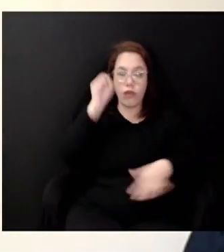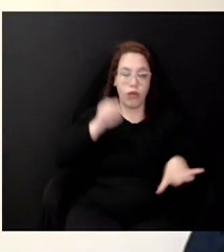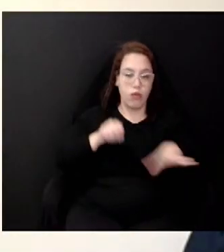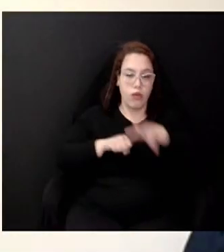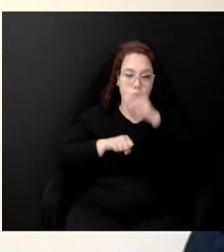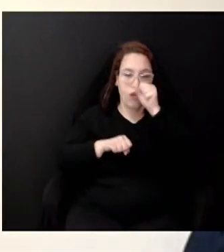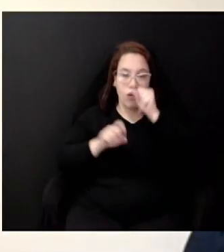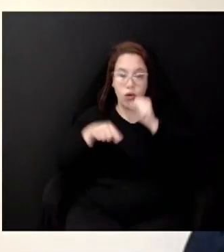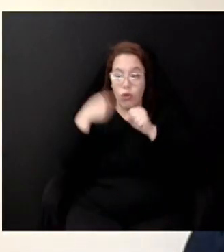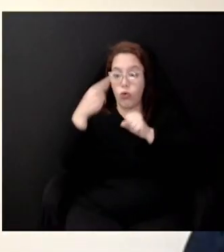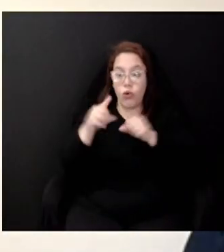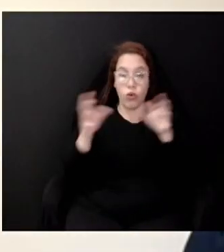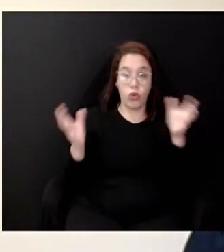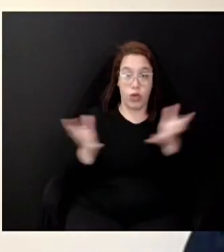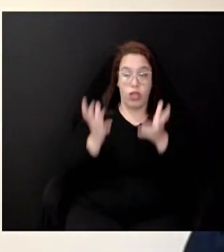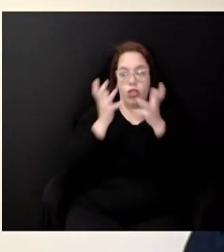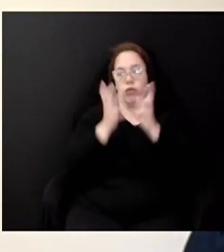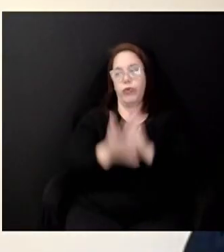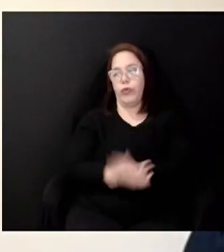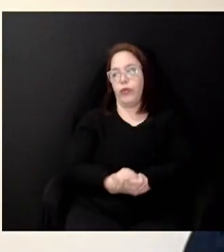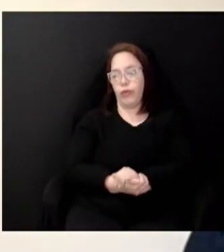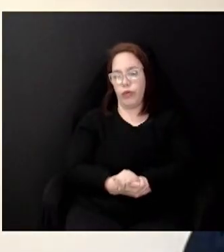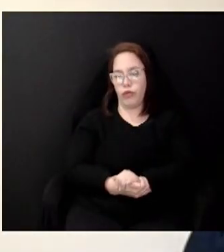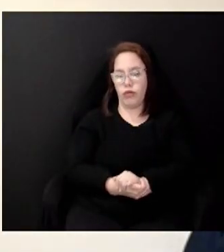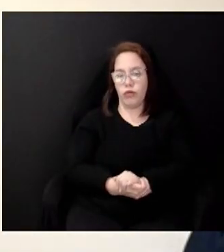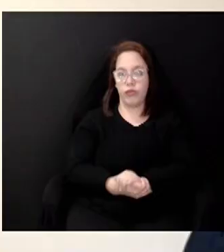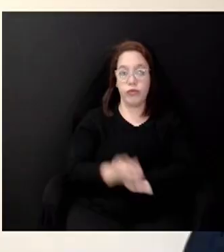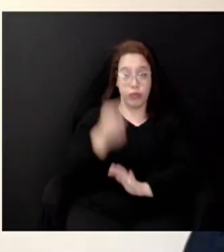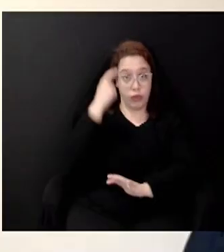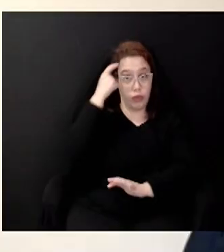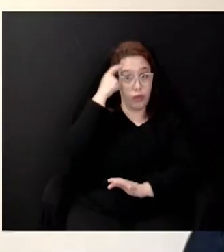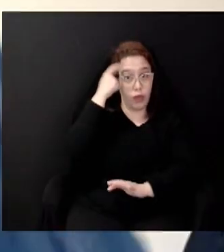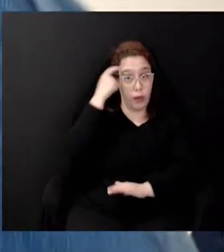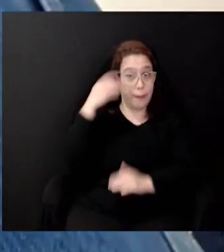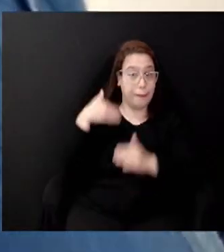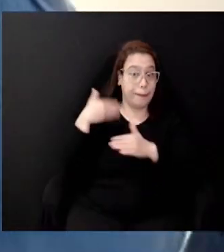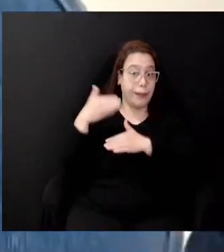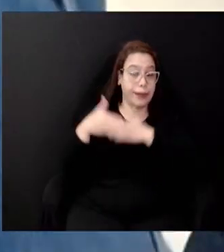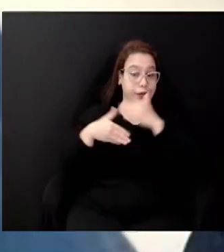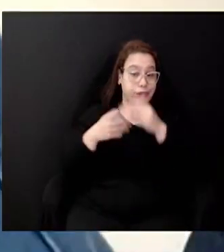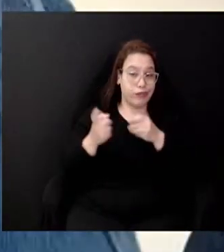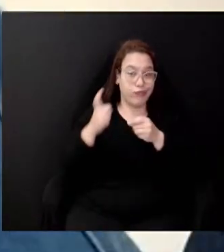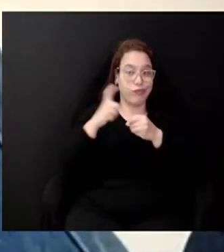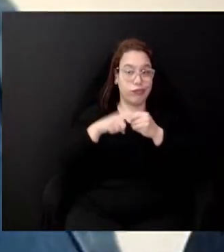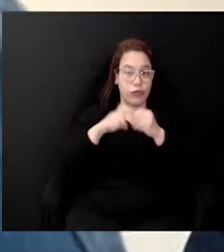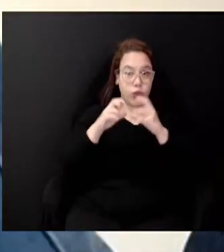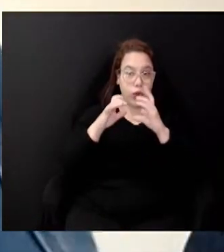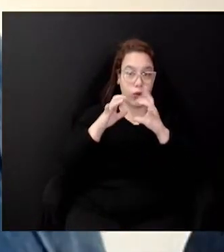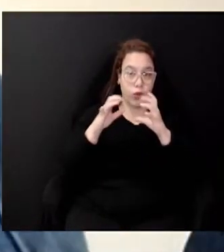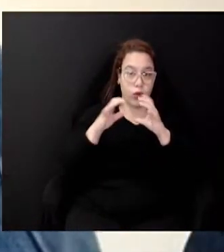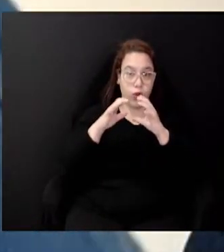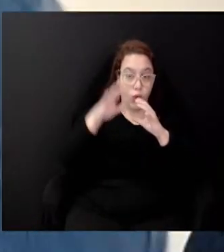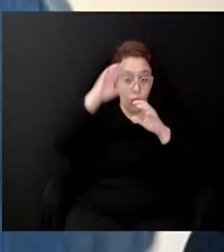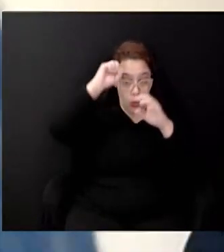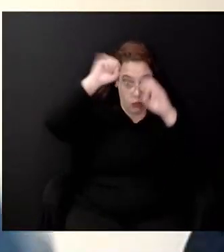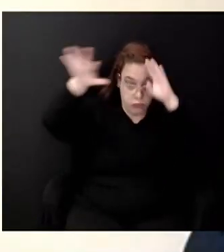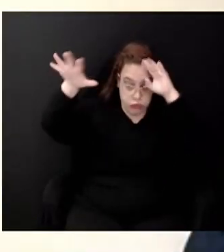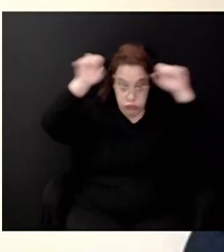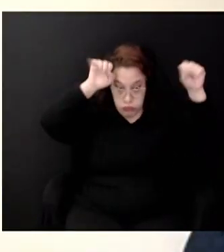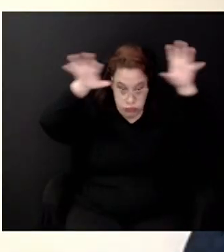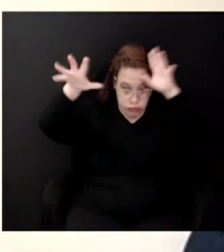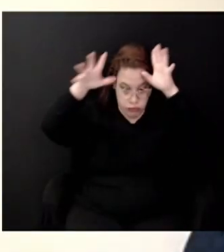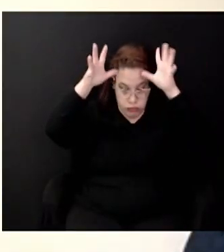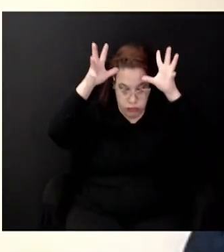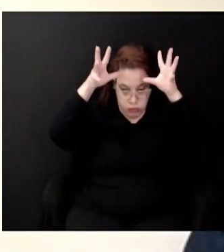estímulos, né? Aí a gente vai tentando trazer de volta a nossa cabeça, tirar da nuvem, a